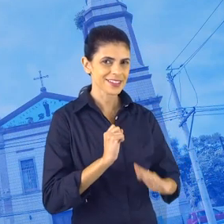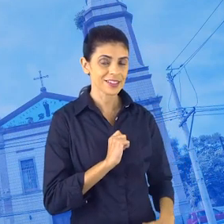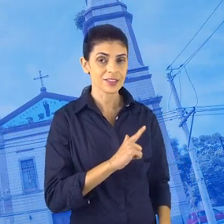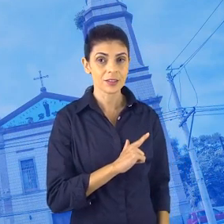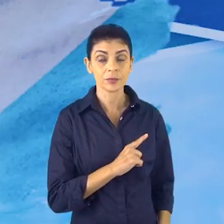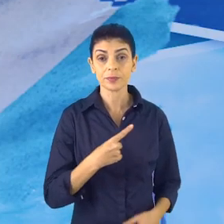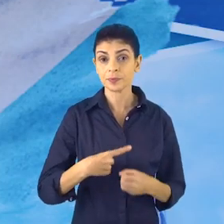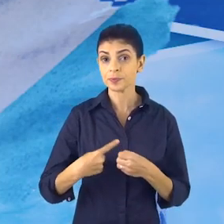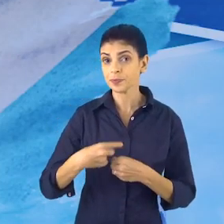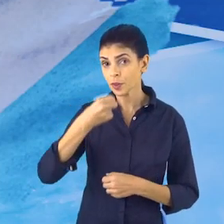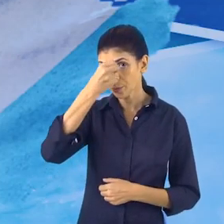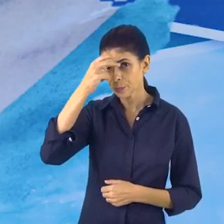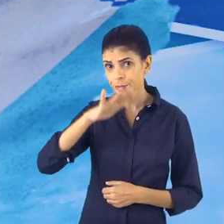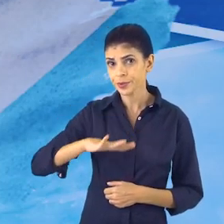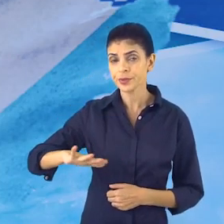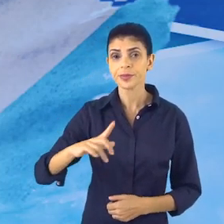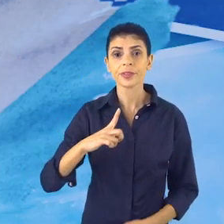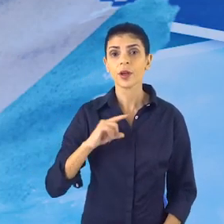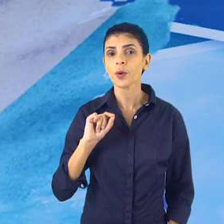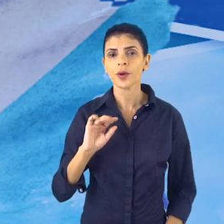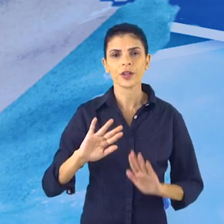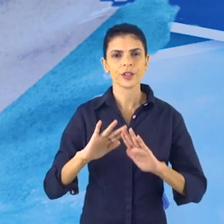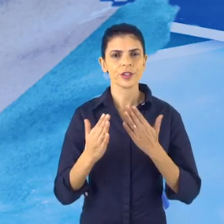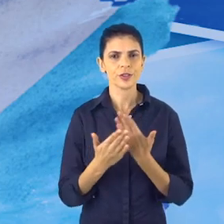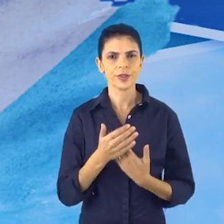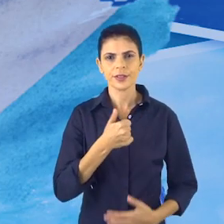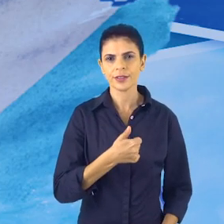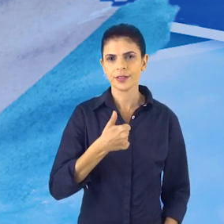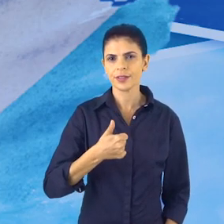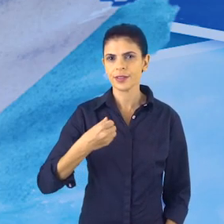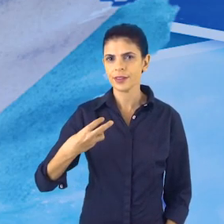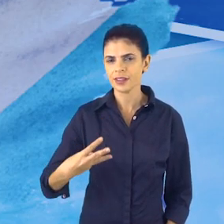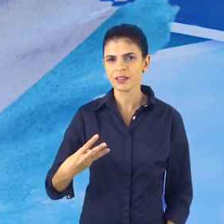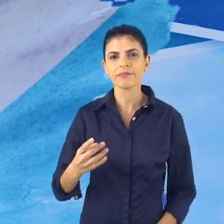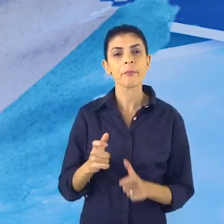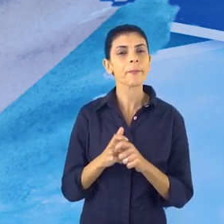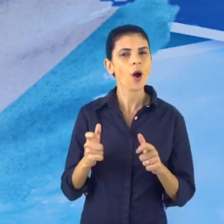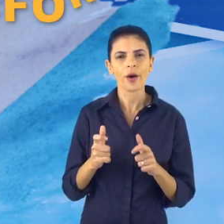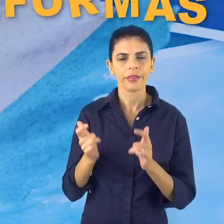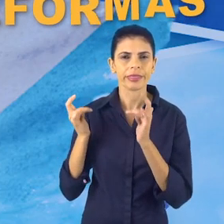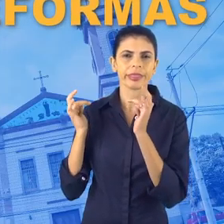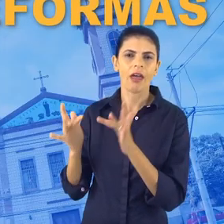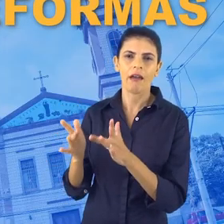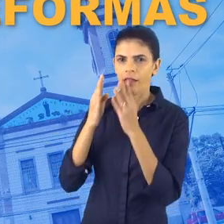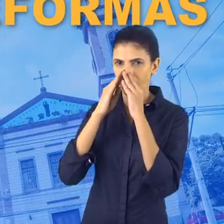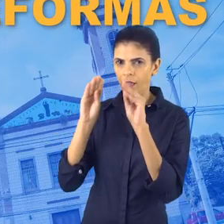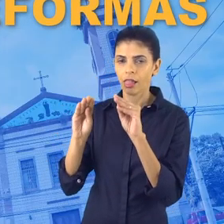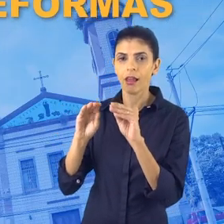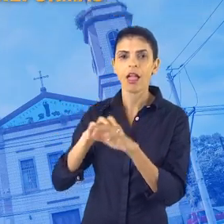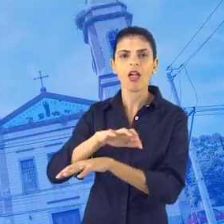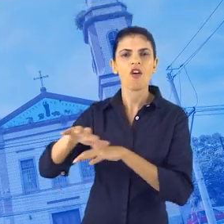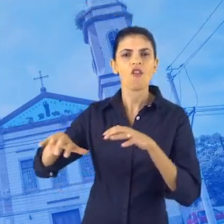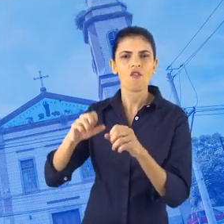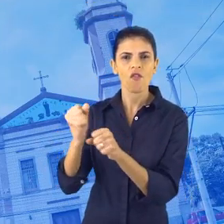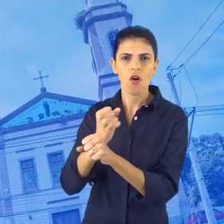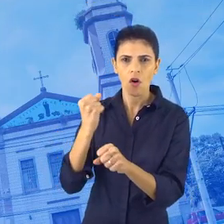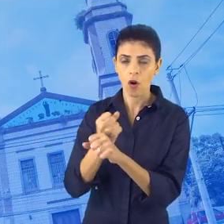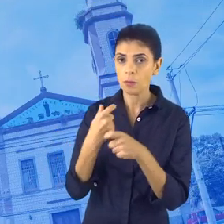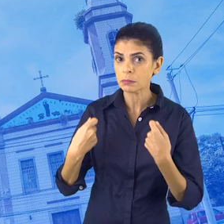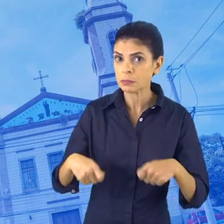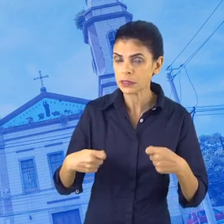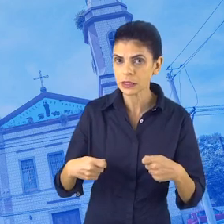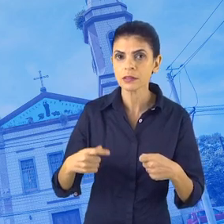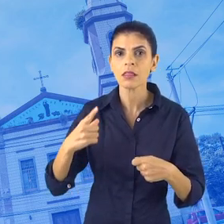Em nosso município, possuímos 103 escolas, a maioria abandonadas, precisando de reformas. A linha direta